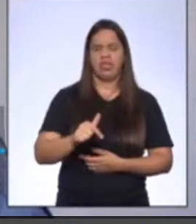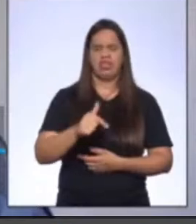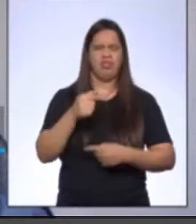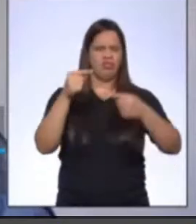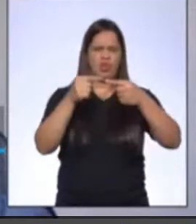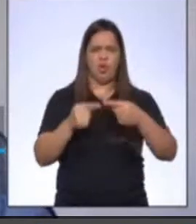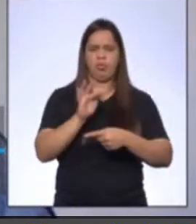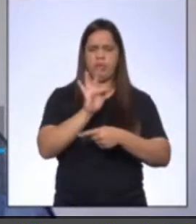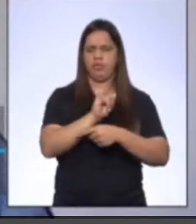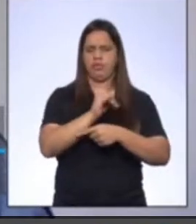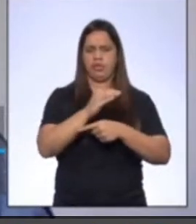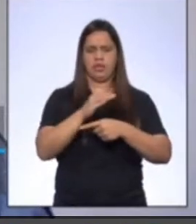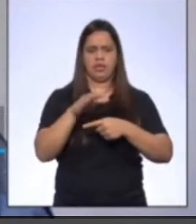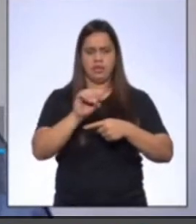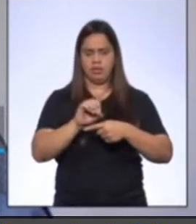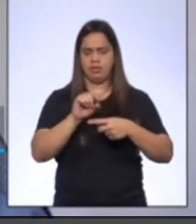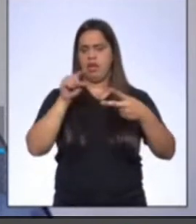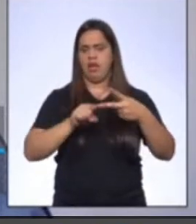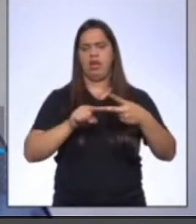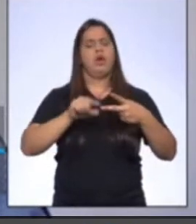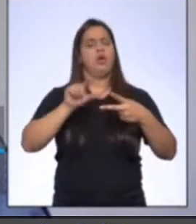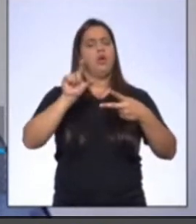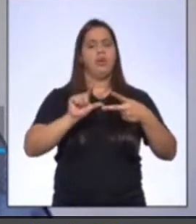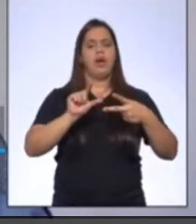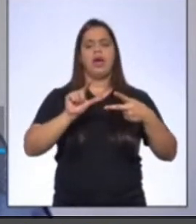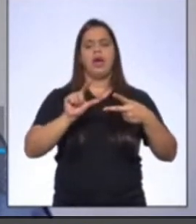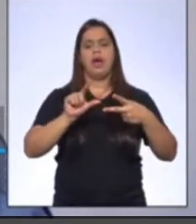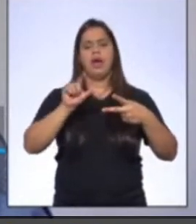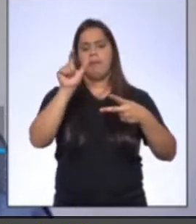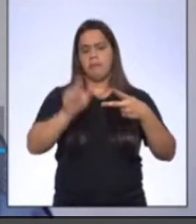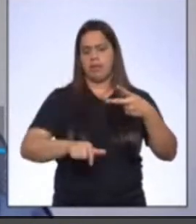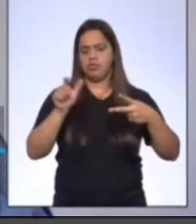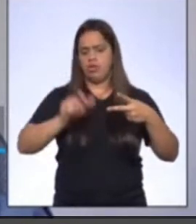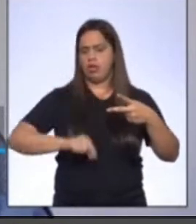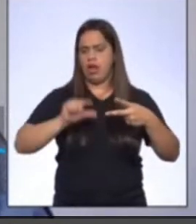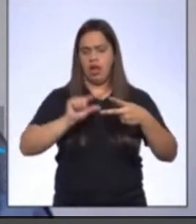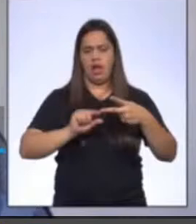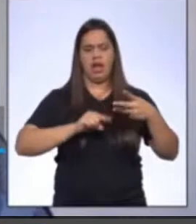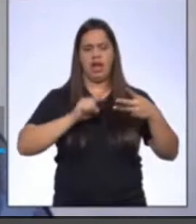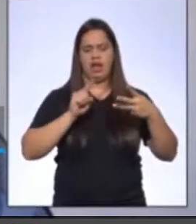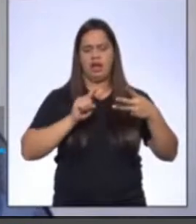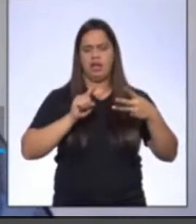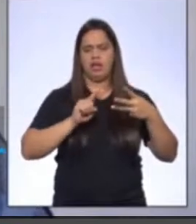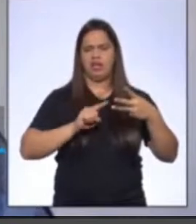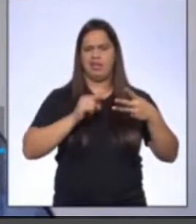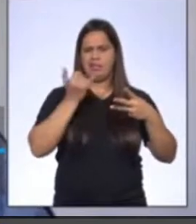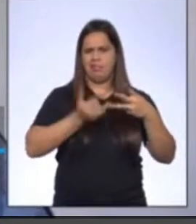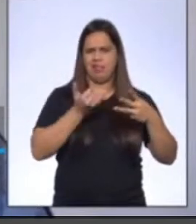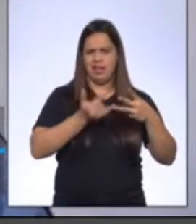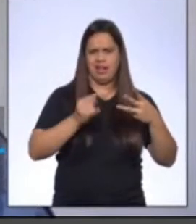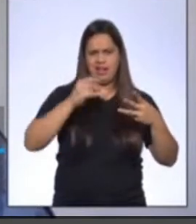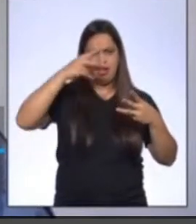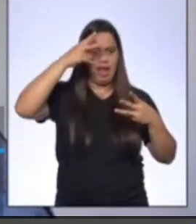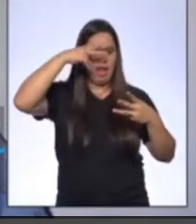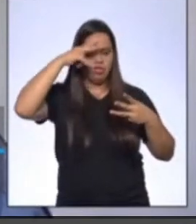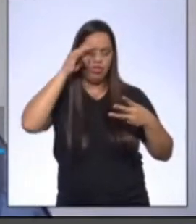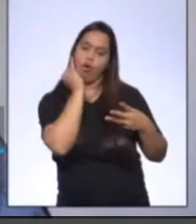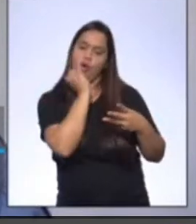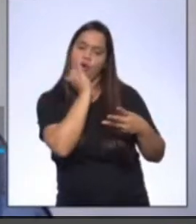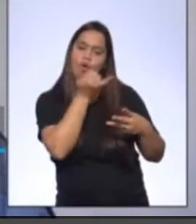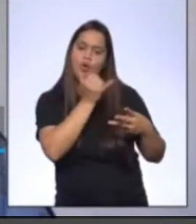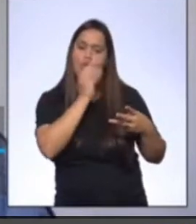científica, não tem poucos personagens de desfecho, tem cara até de fábula, de conto,